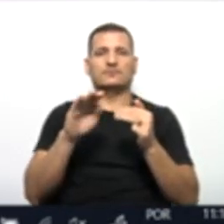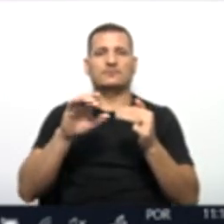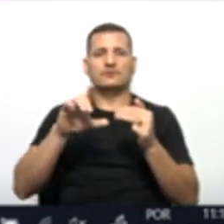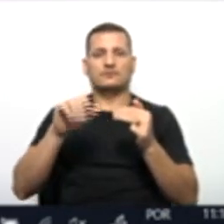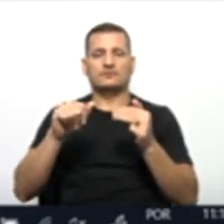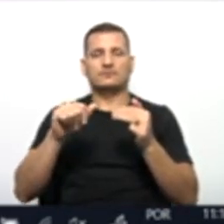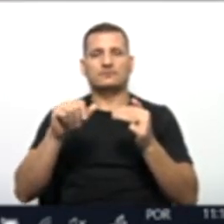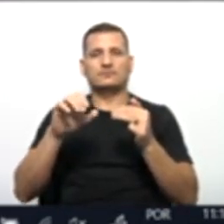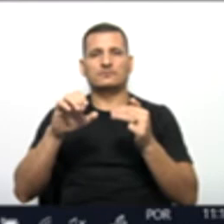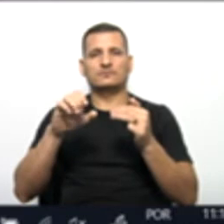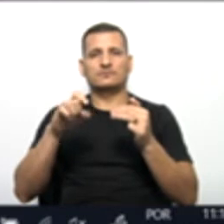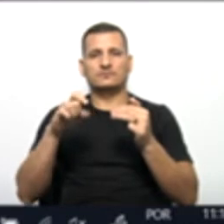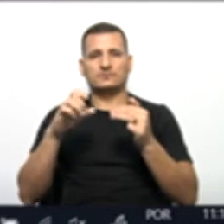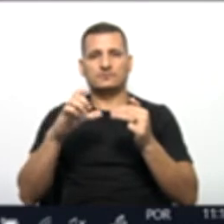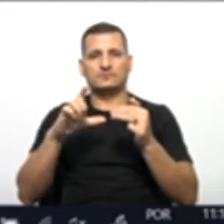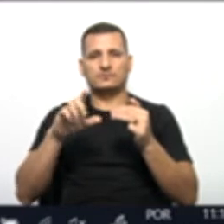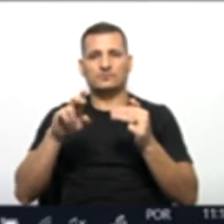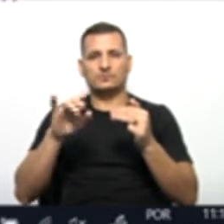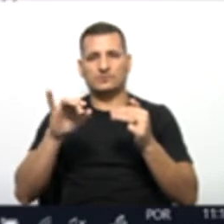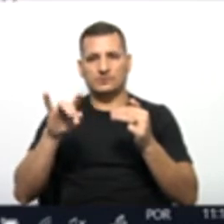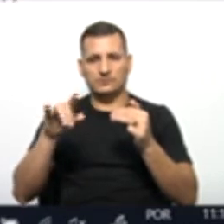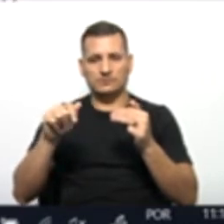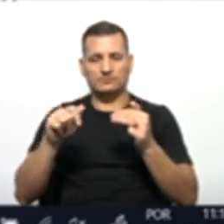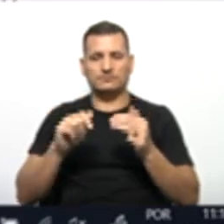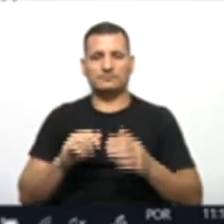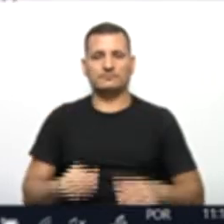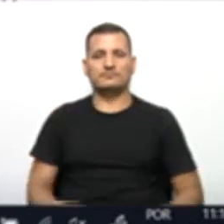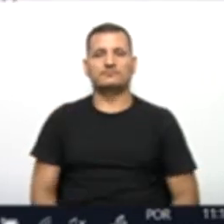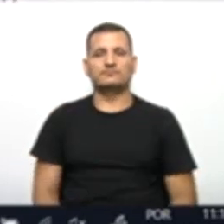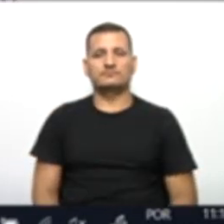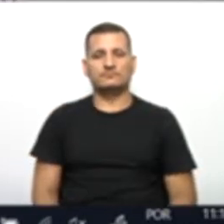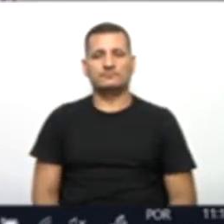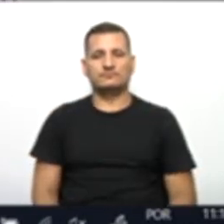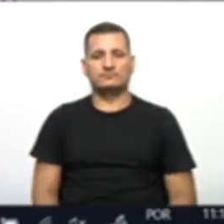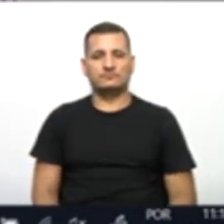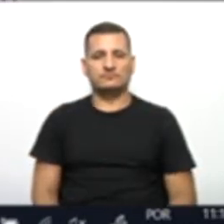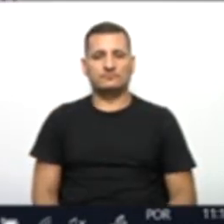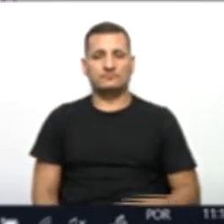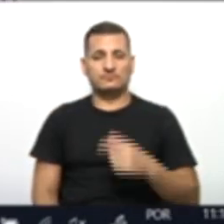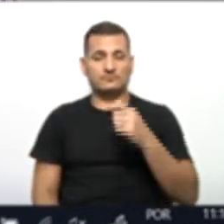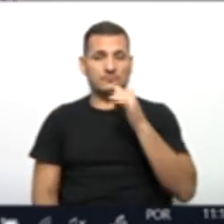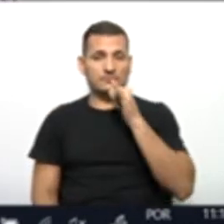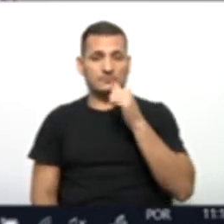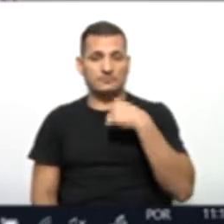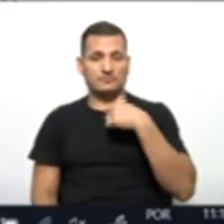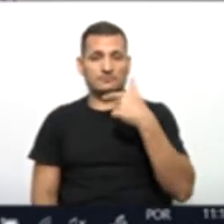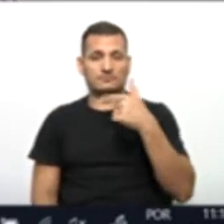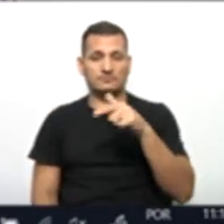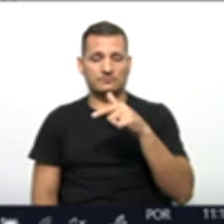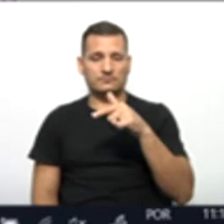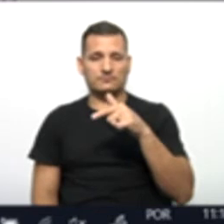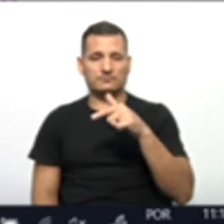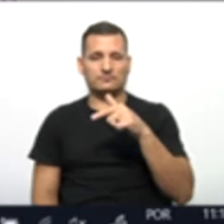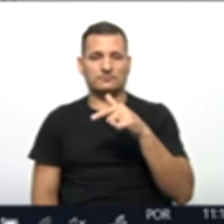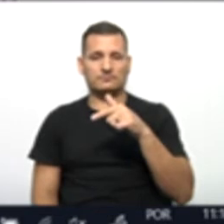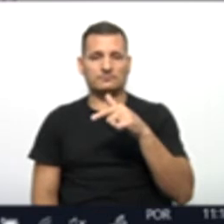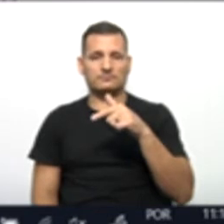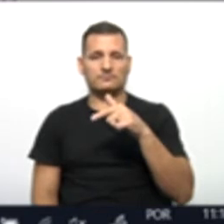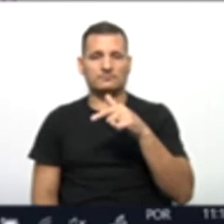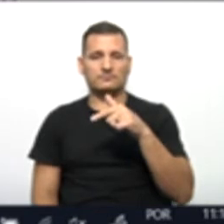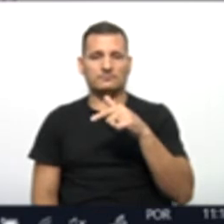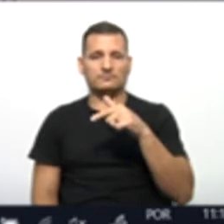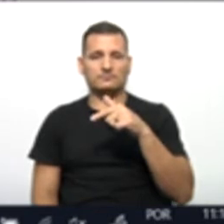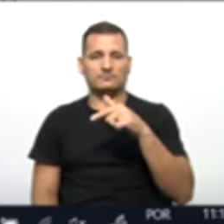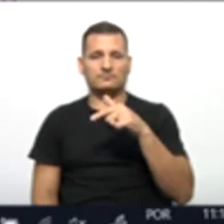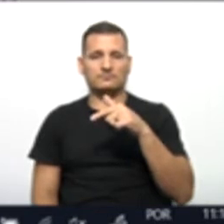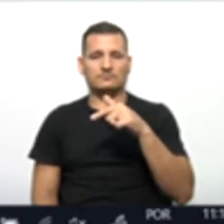voltar e quiser vou aqui para o home e quiser acessar novamente é visualizar aquela